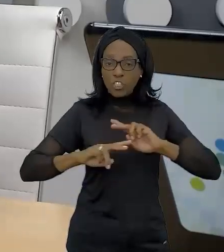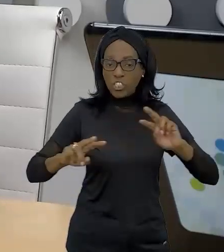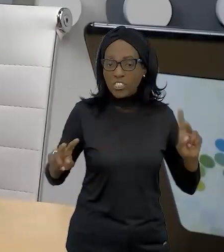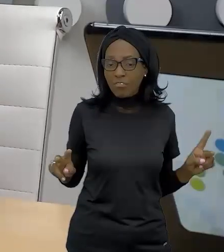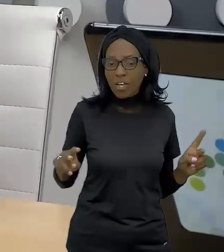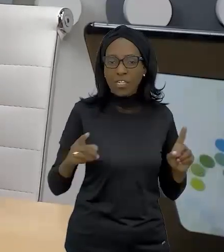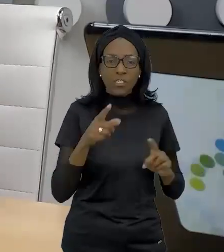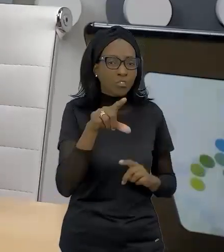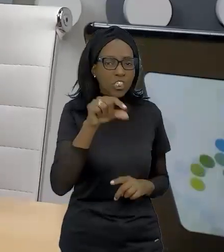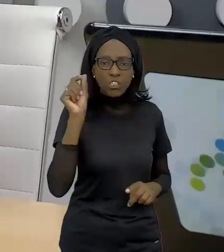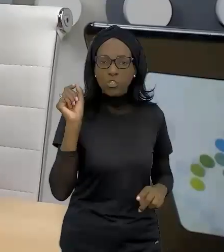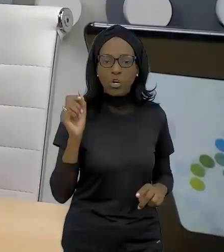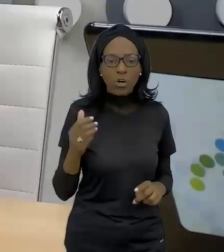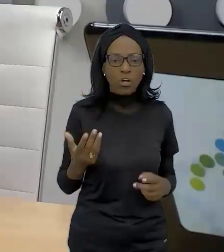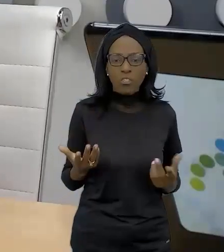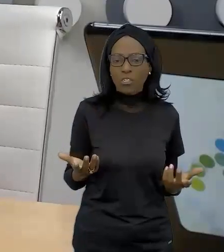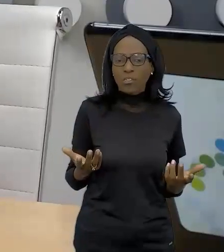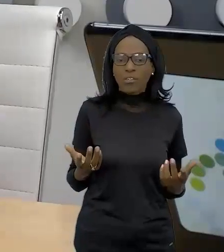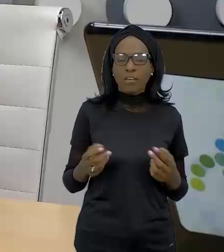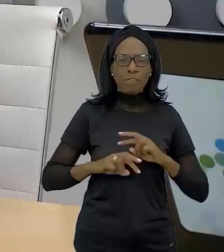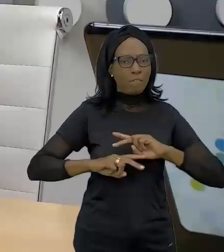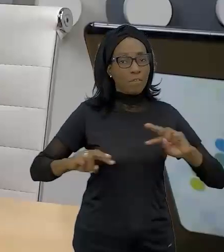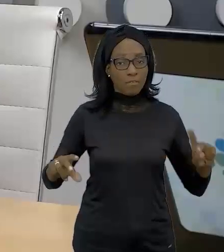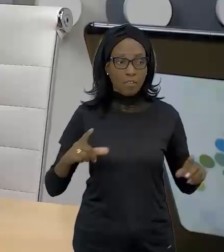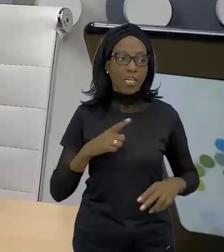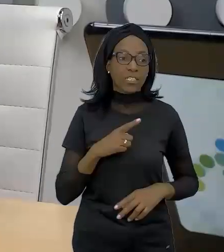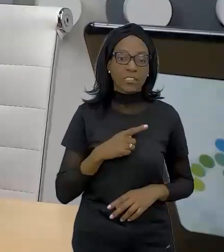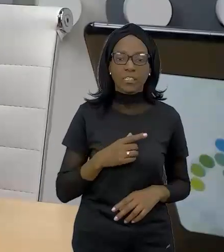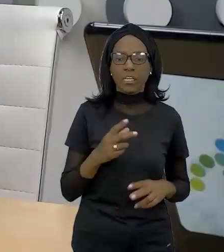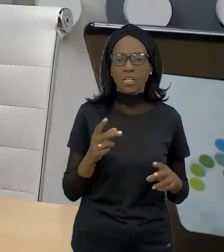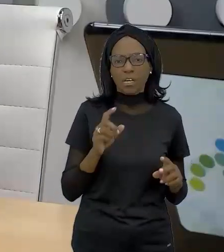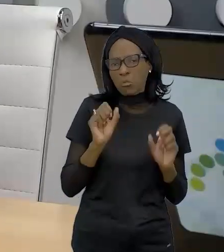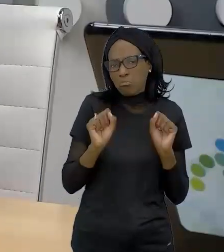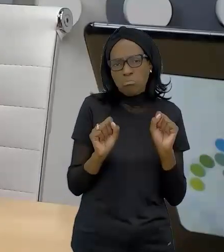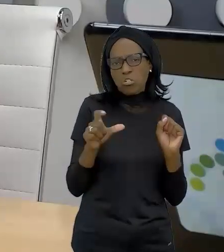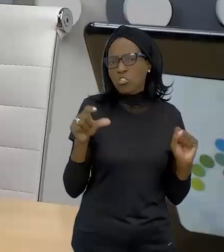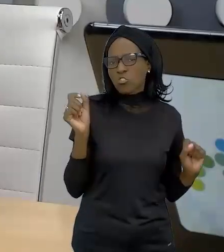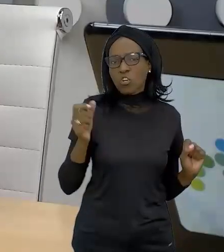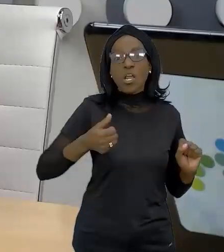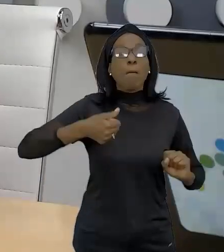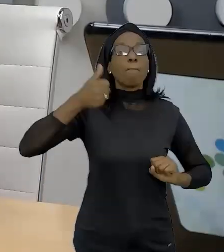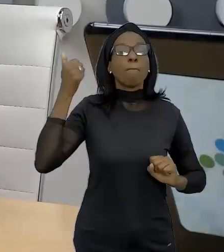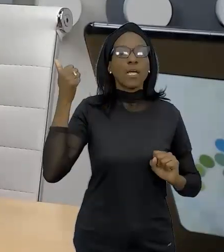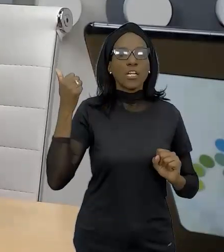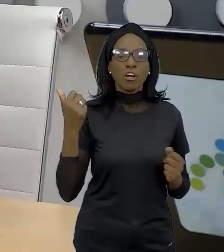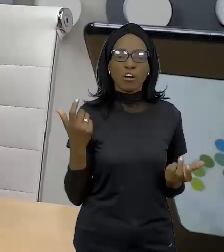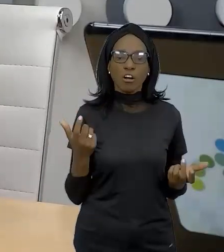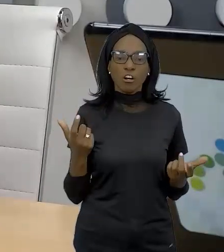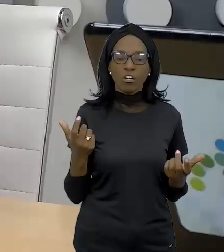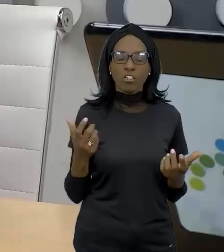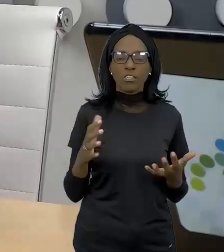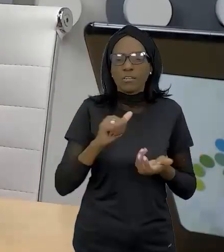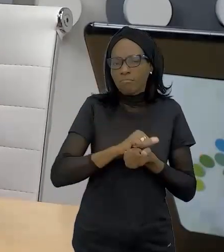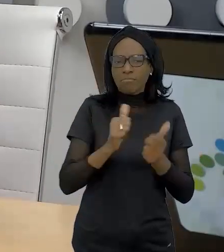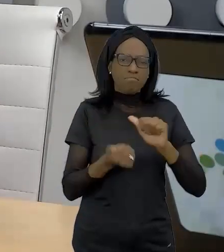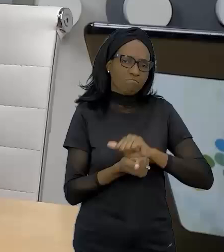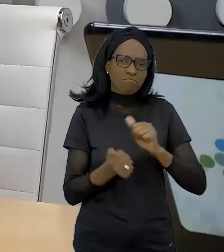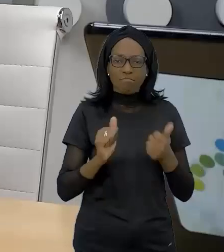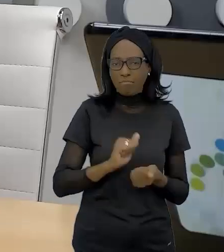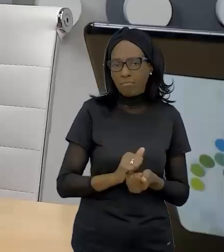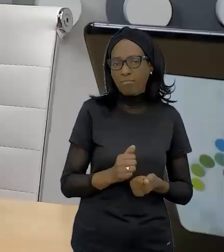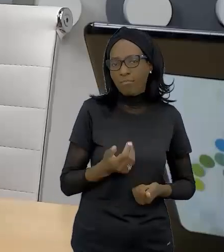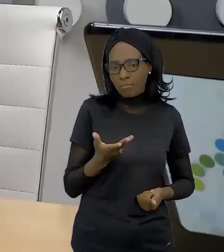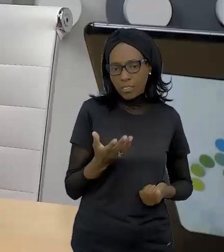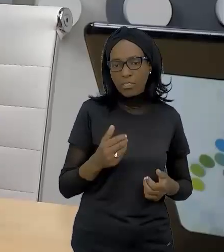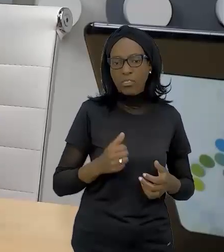vocês escolham, vão ter várias, como eu falei, e aí vocês podem escolher a que melhor vocês se identificam